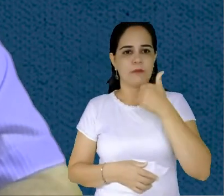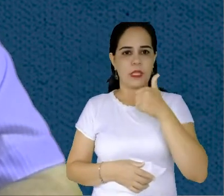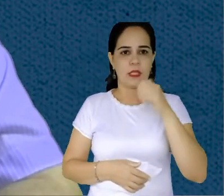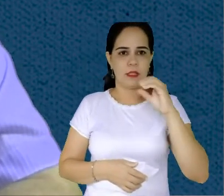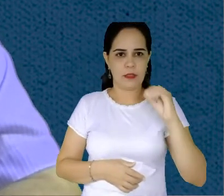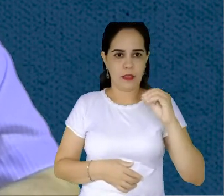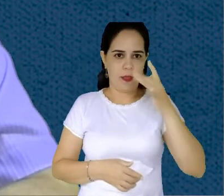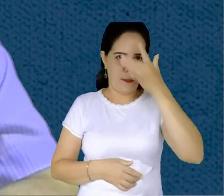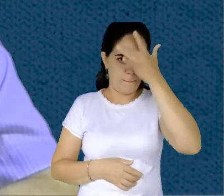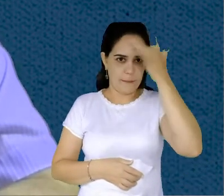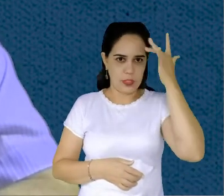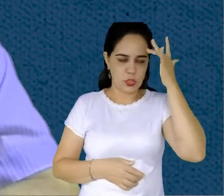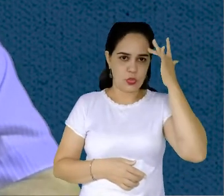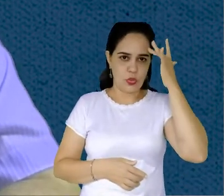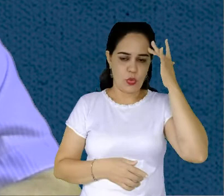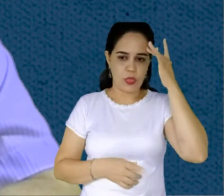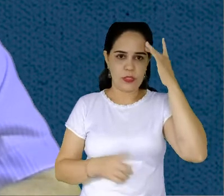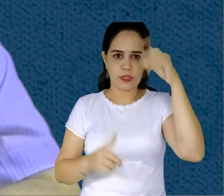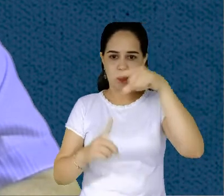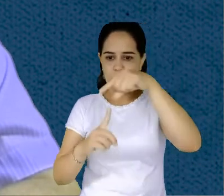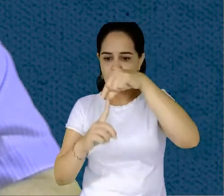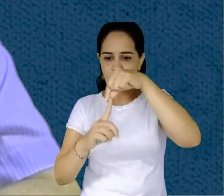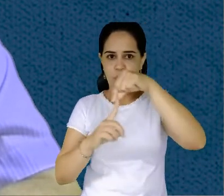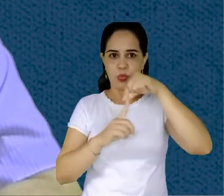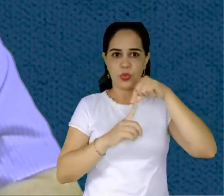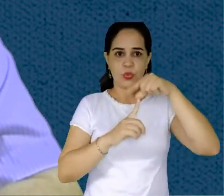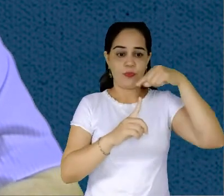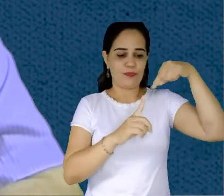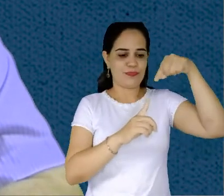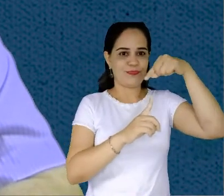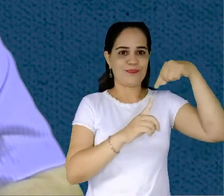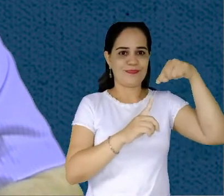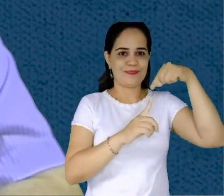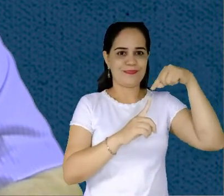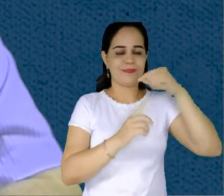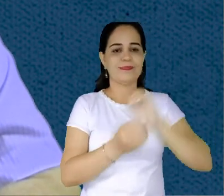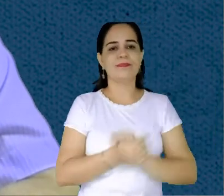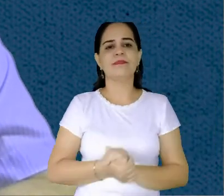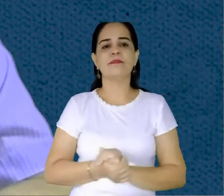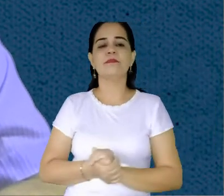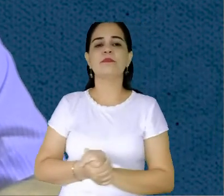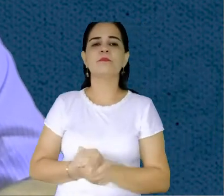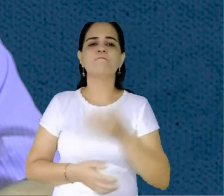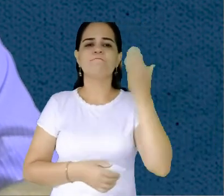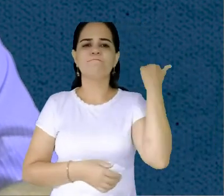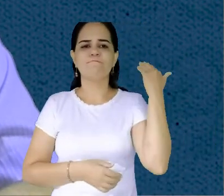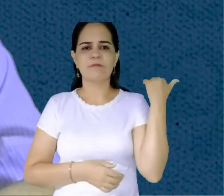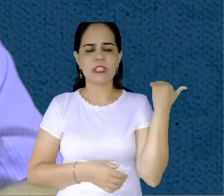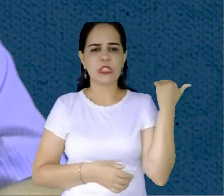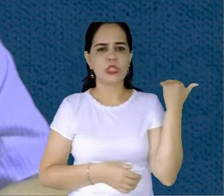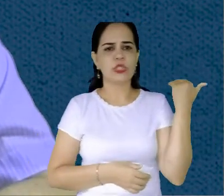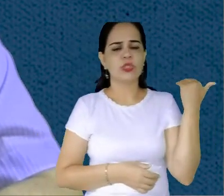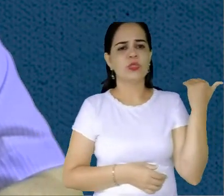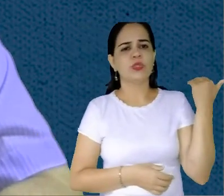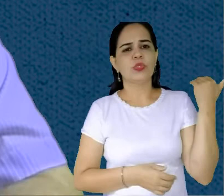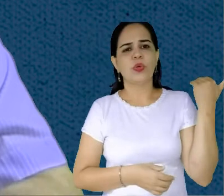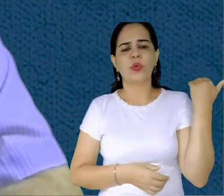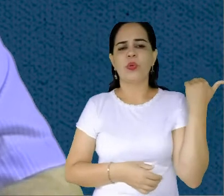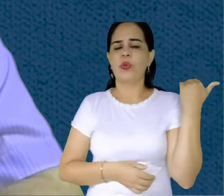A última missa de canonização tinha sido celebrada em outubro de 2019,